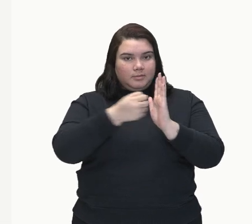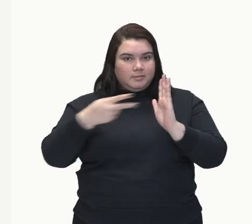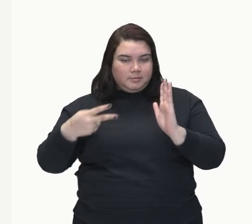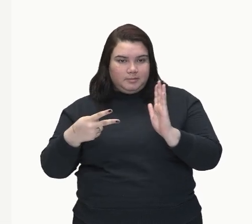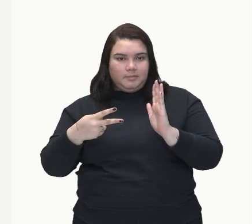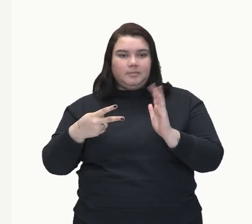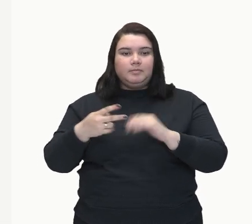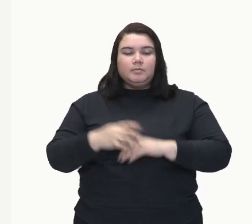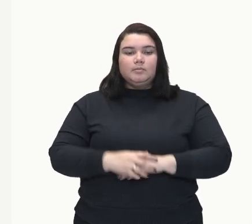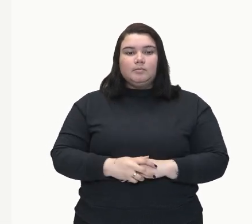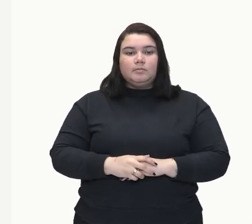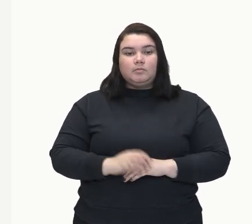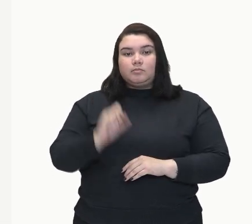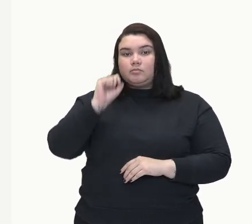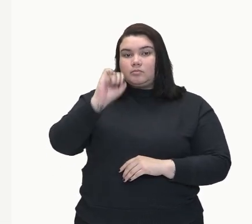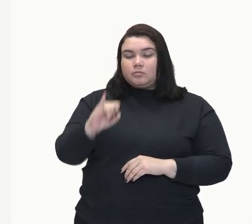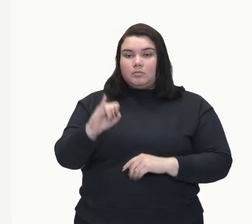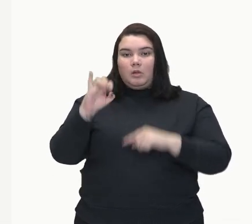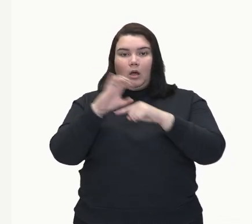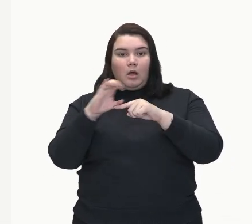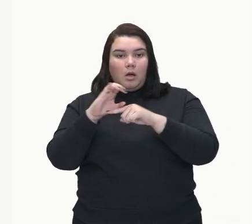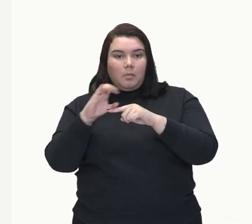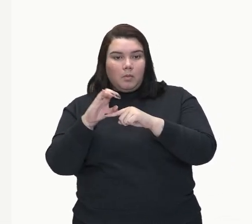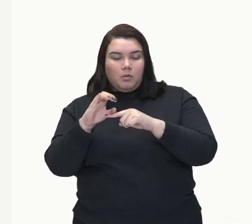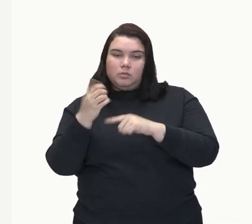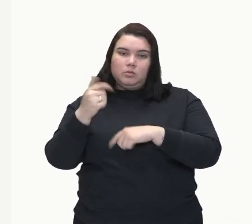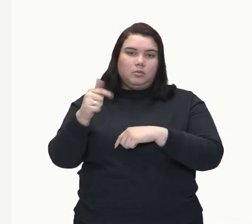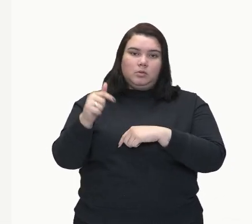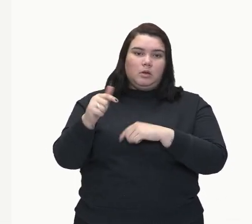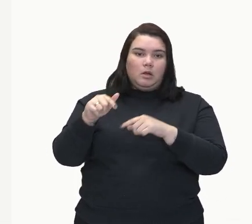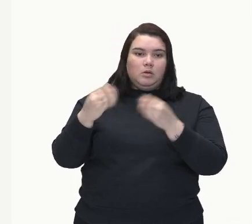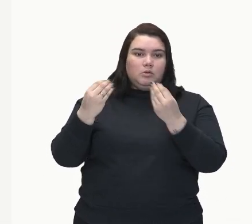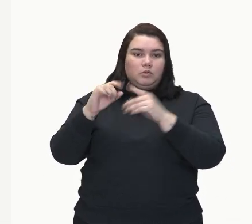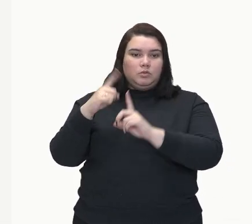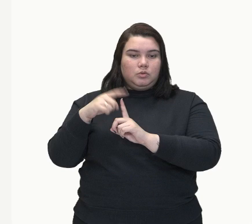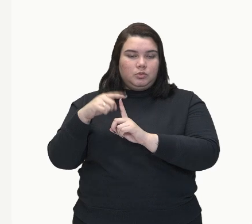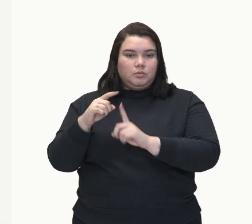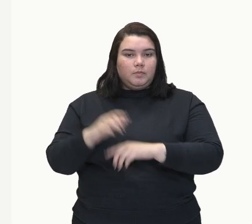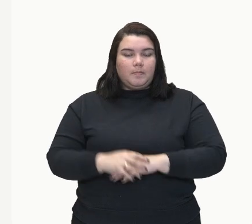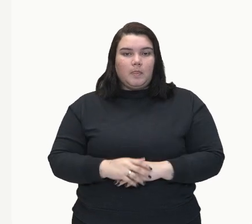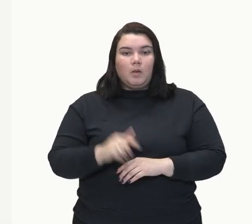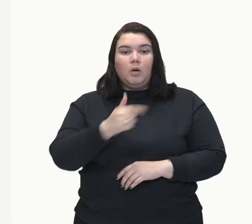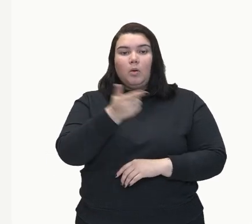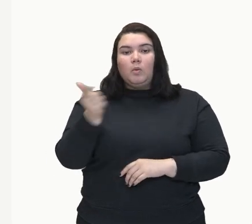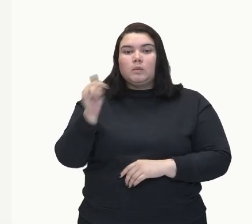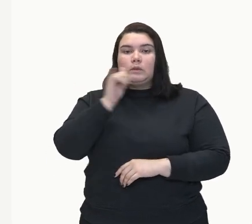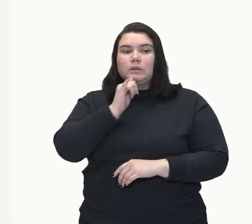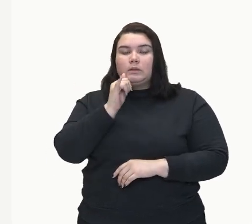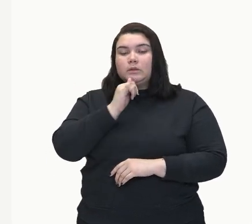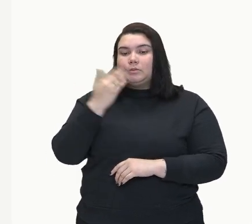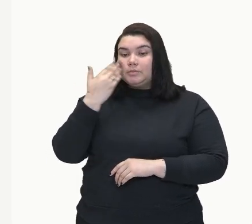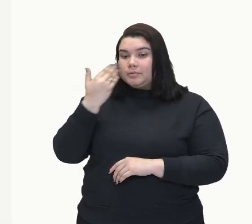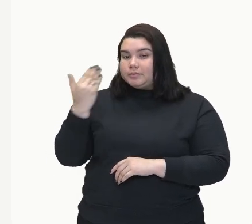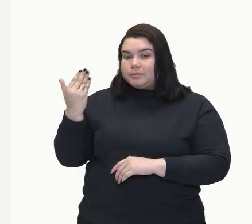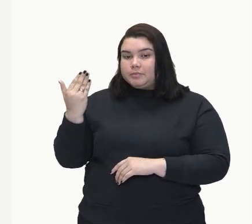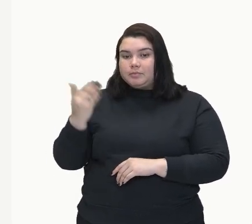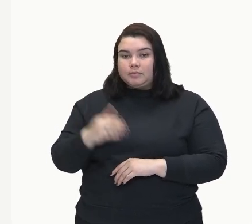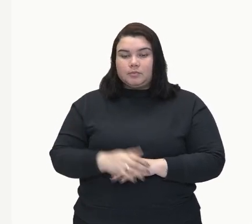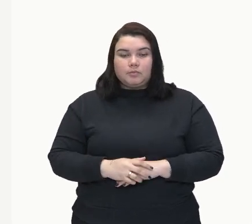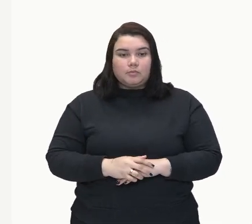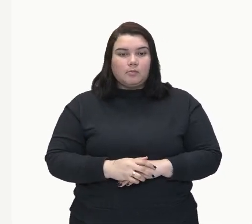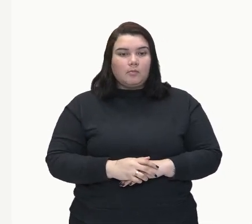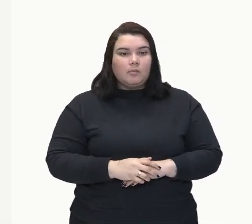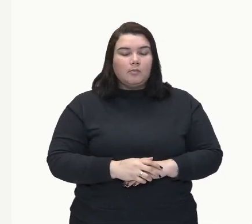apresentar atividade óptica, ou seja, não vai ter a isomeria óptica. Outros exemplos aqui para vocês, ó. Identificação